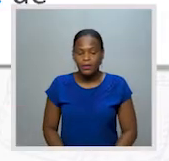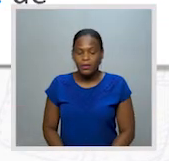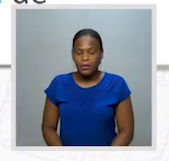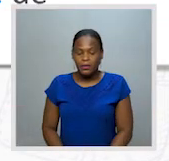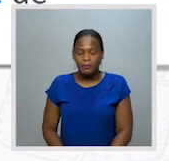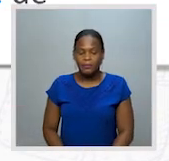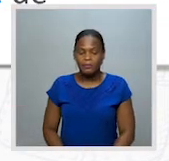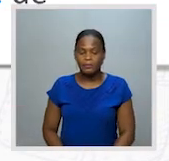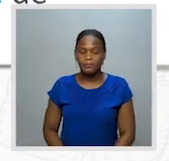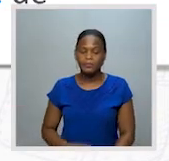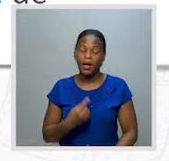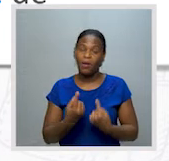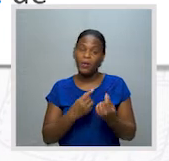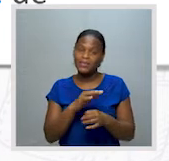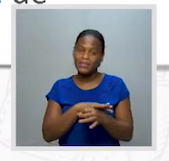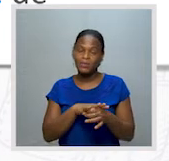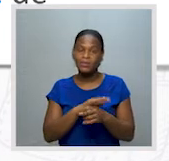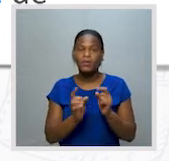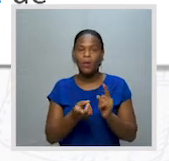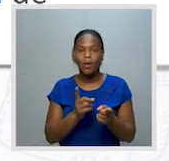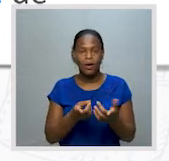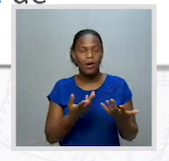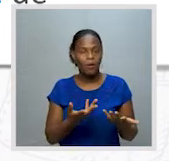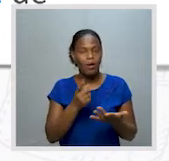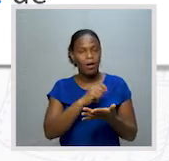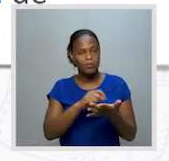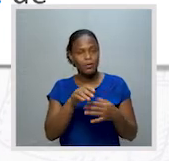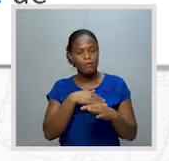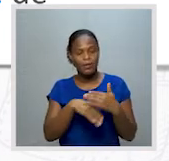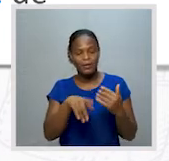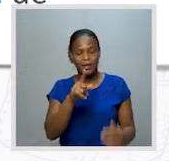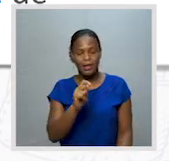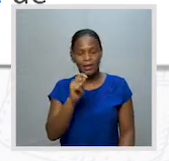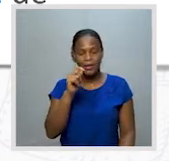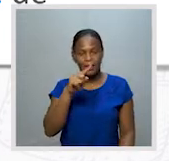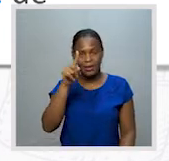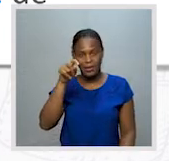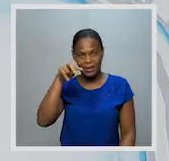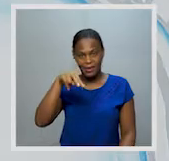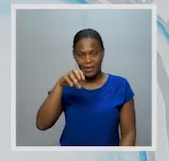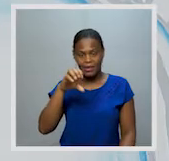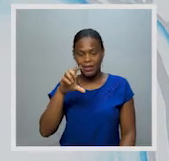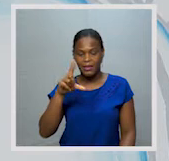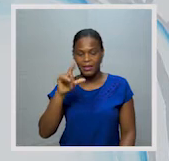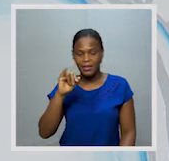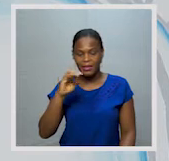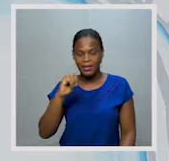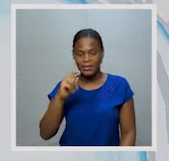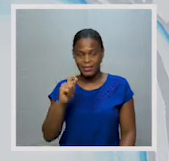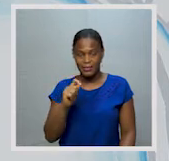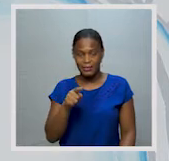agora algumas situações em que é aplicada a ênclise.